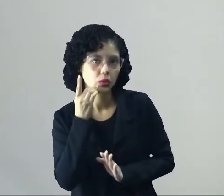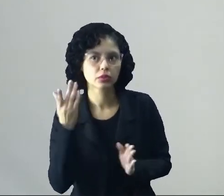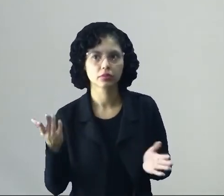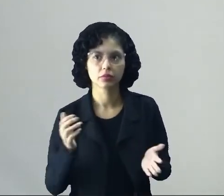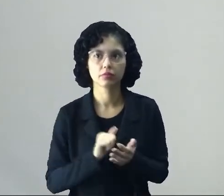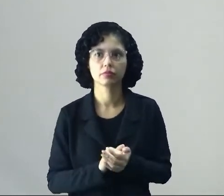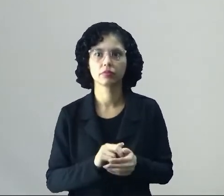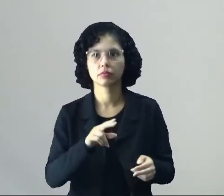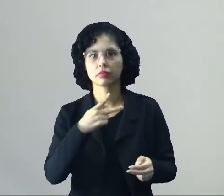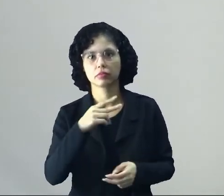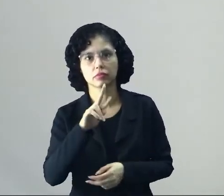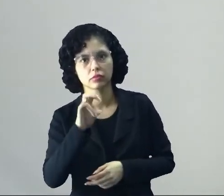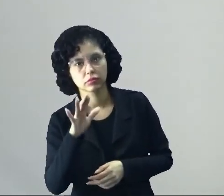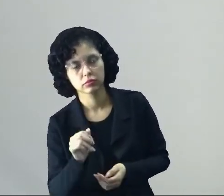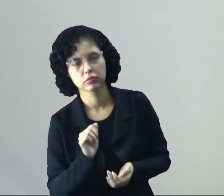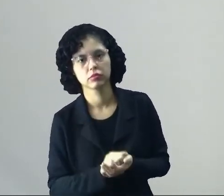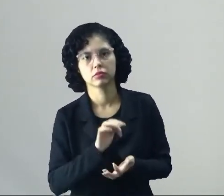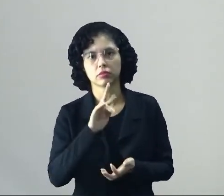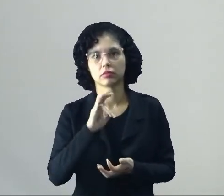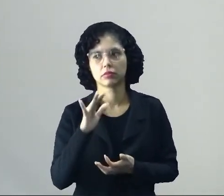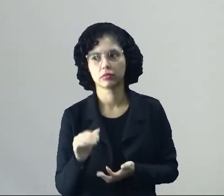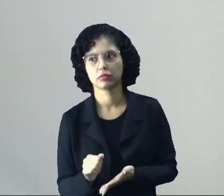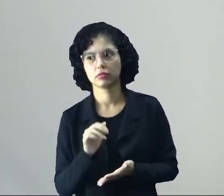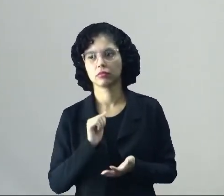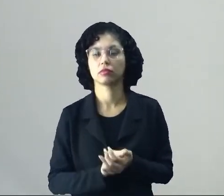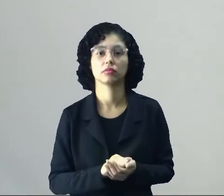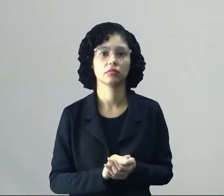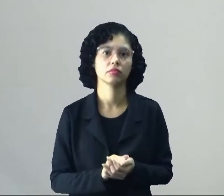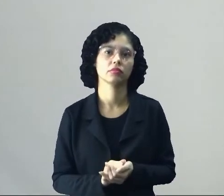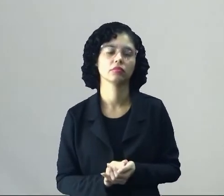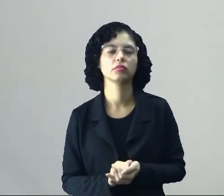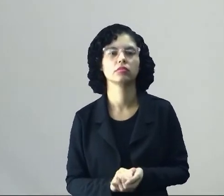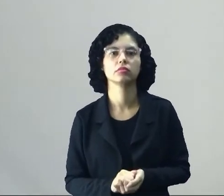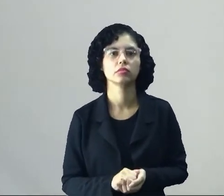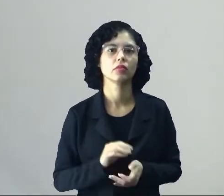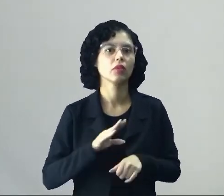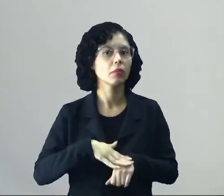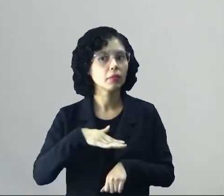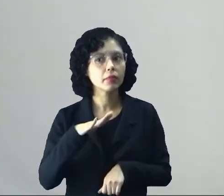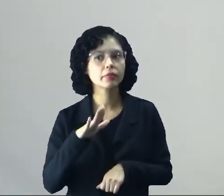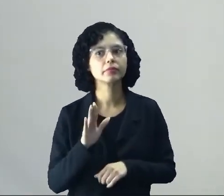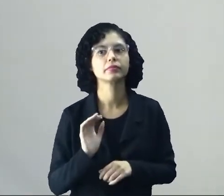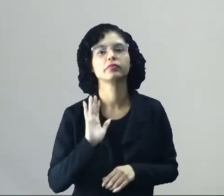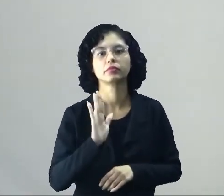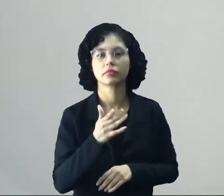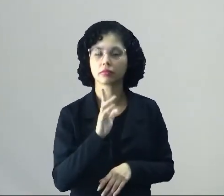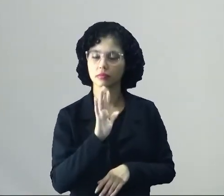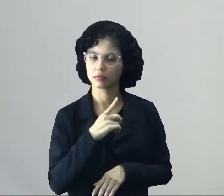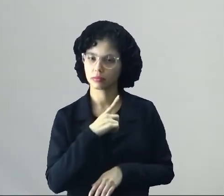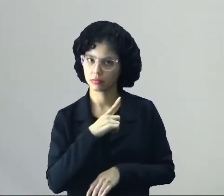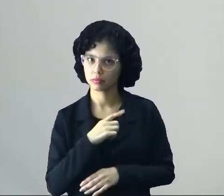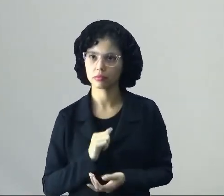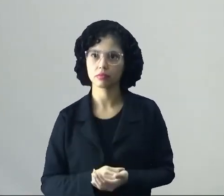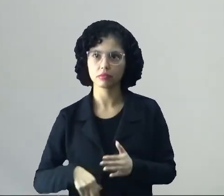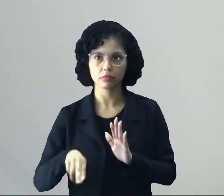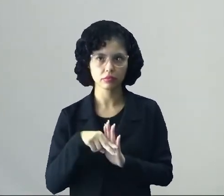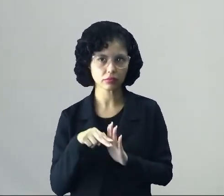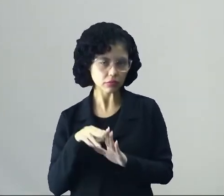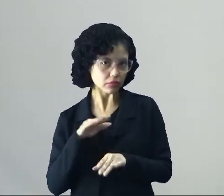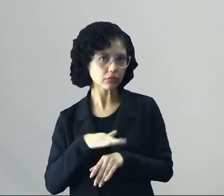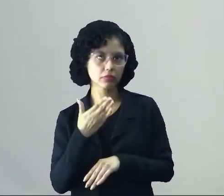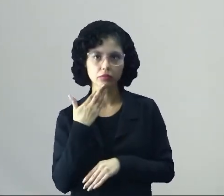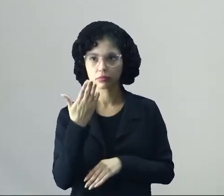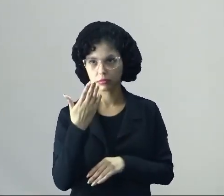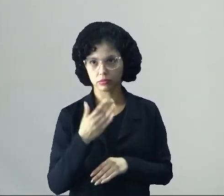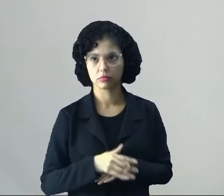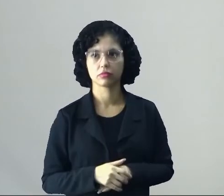como portanto, entretanto, todavia, o mas também, né? Você já vai estar atingindo o que a